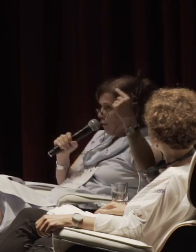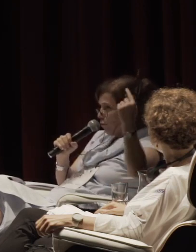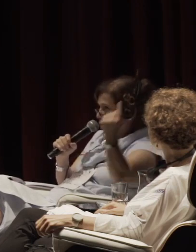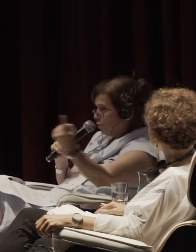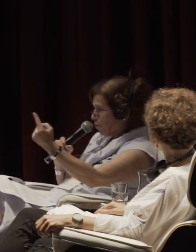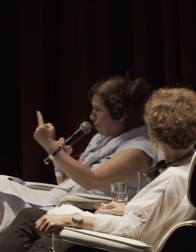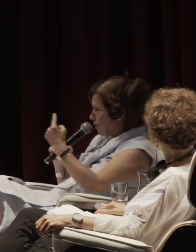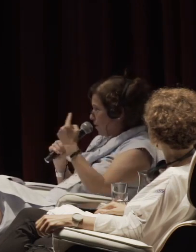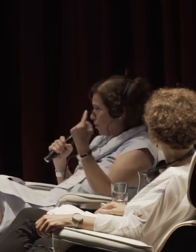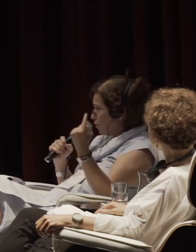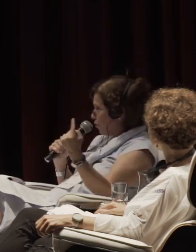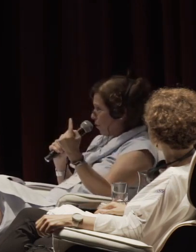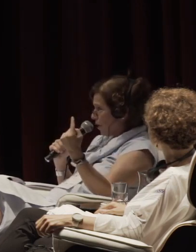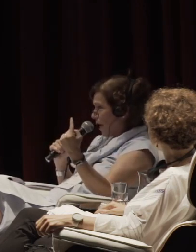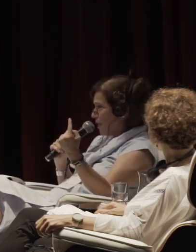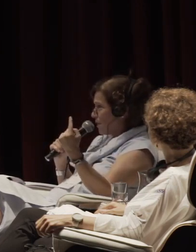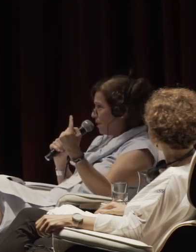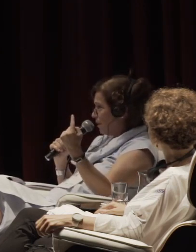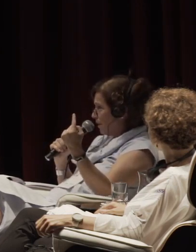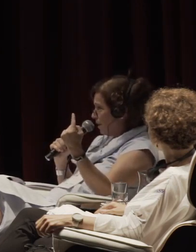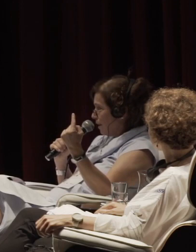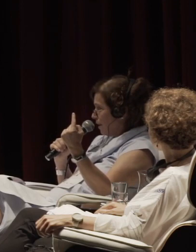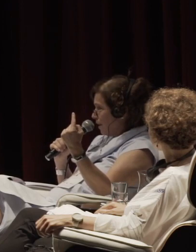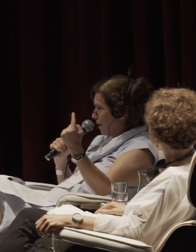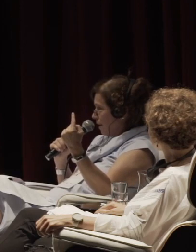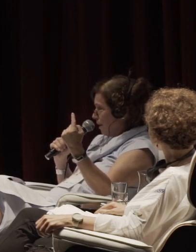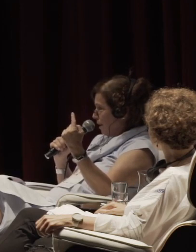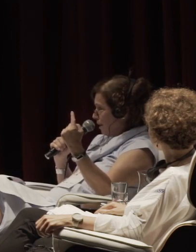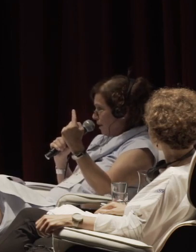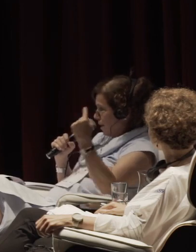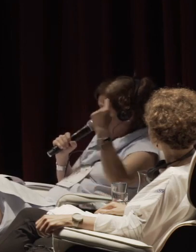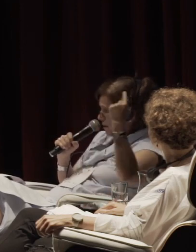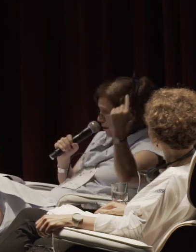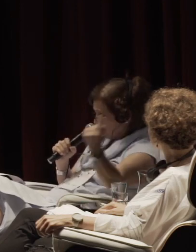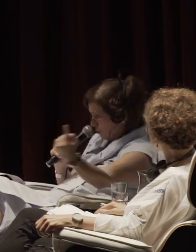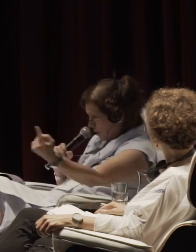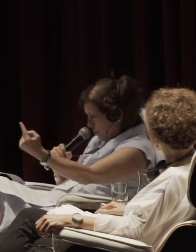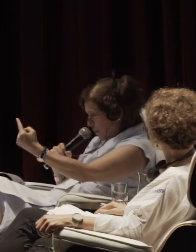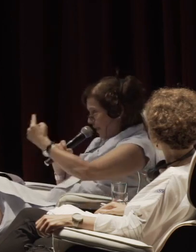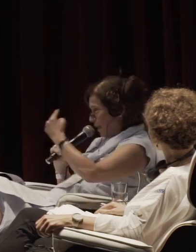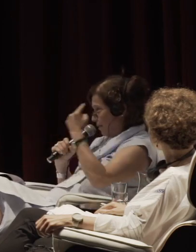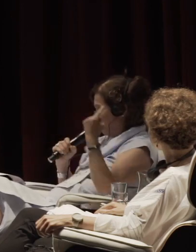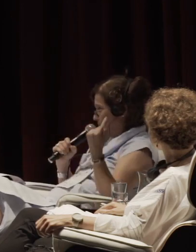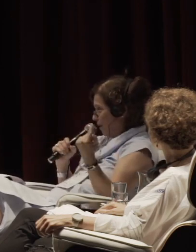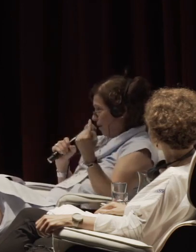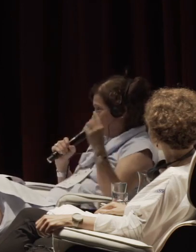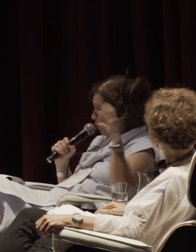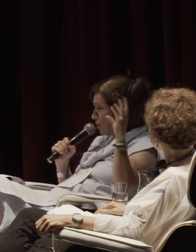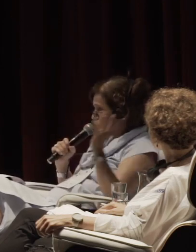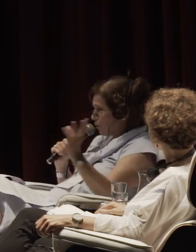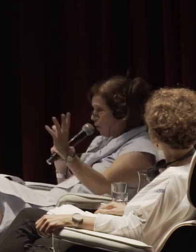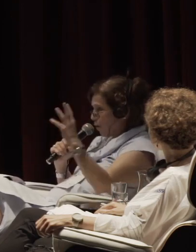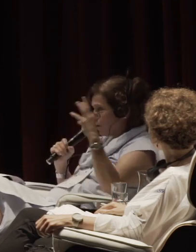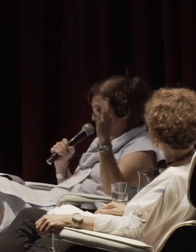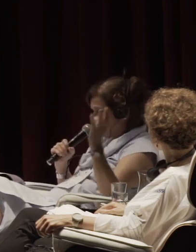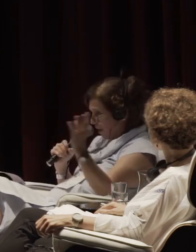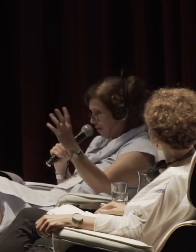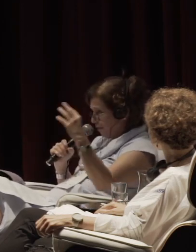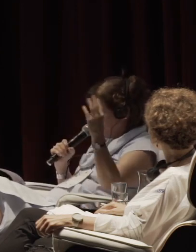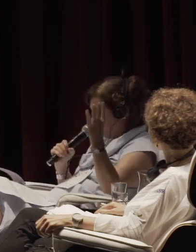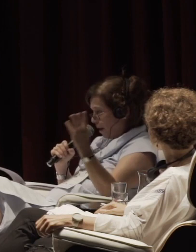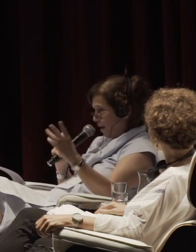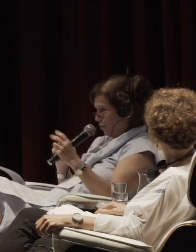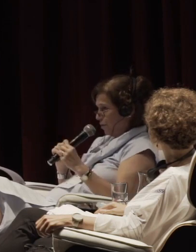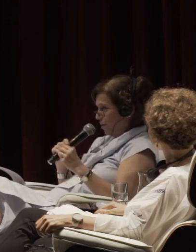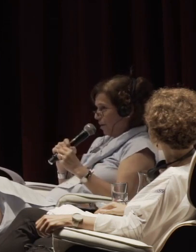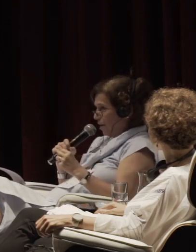a gente fala de um monte de coisa que a gente conhece e esse círculo se amplia. Outras vozes